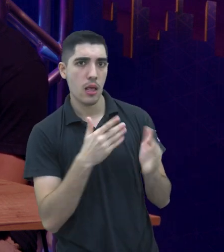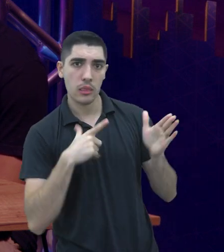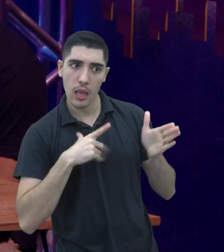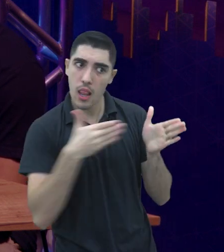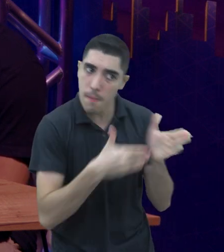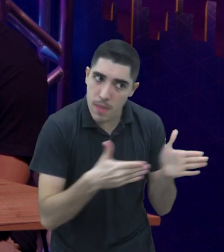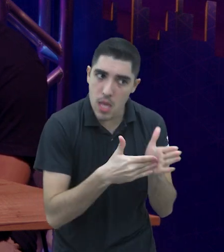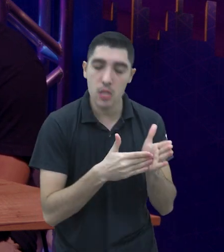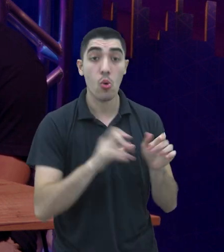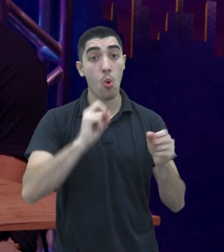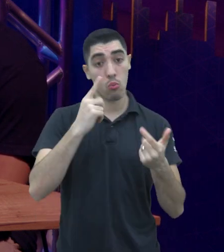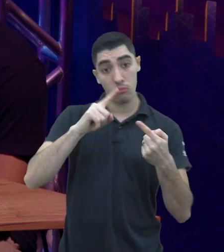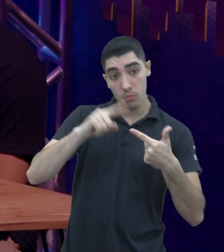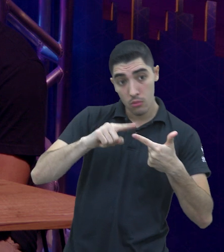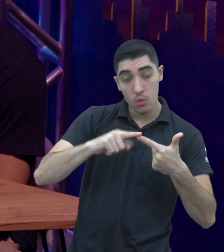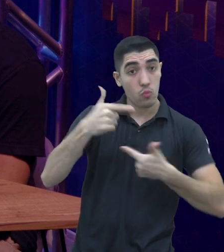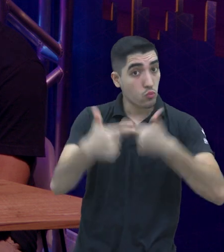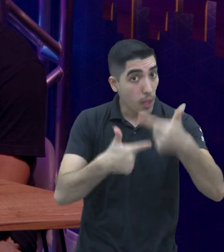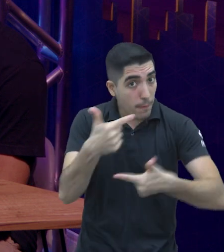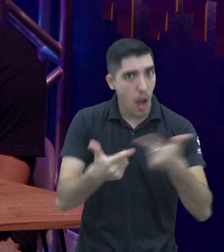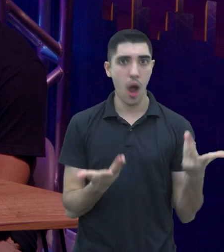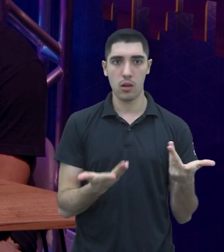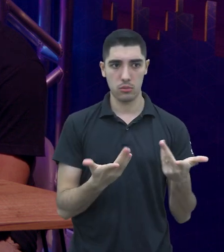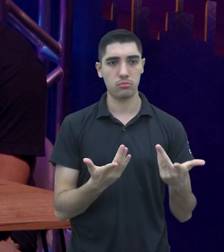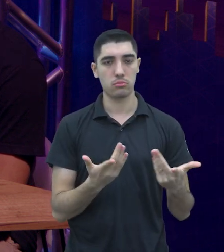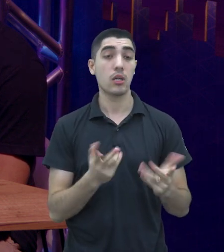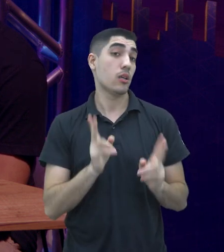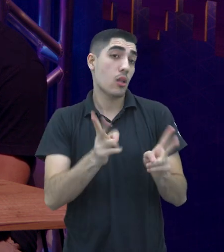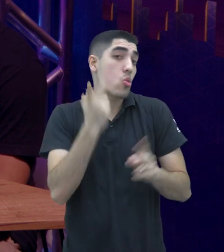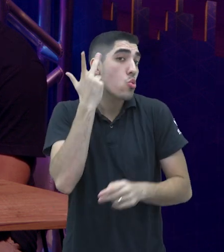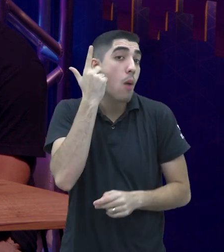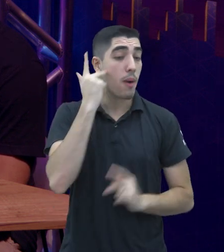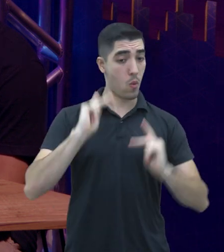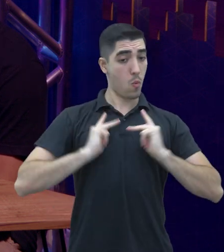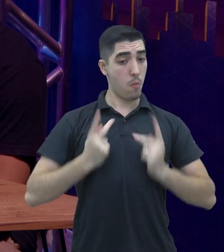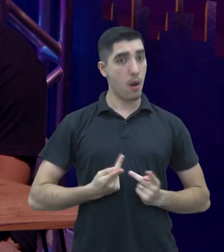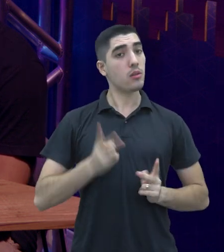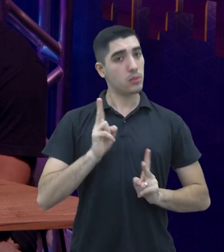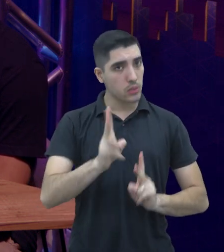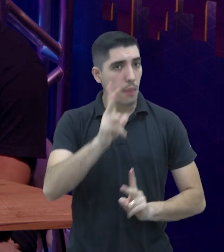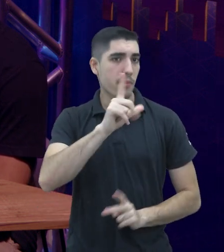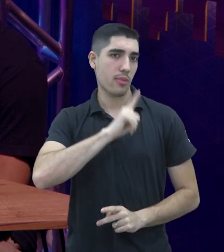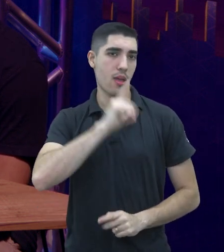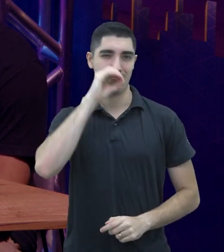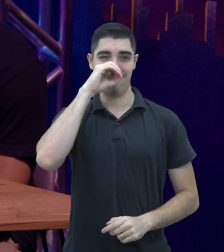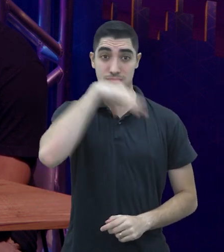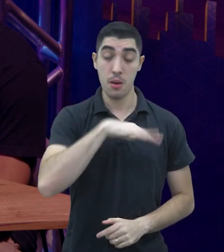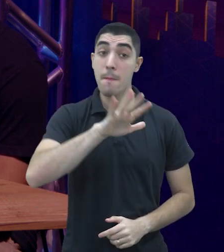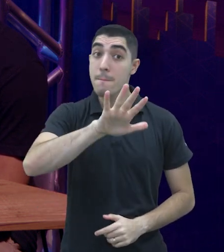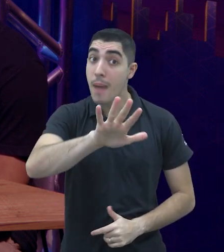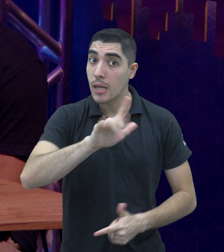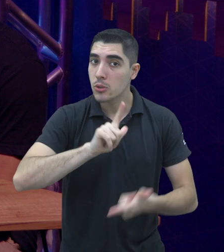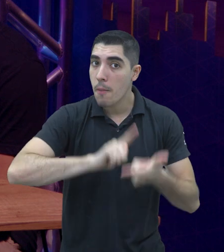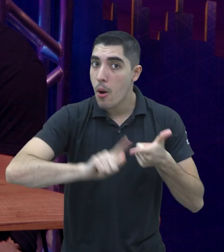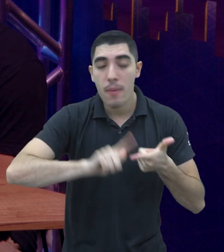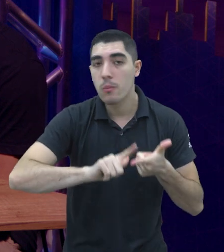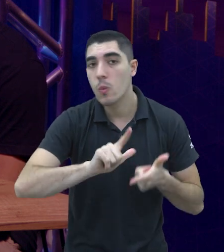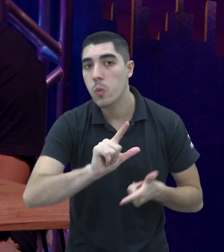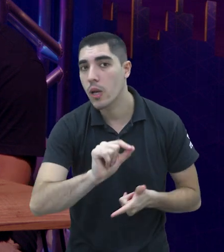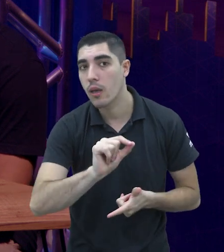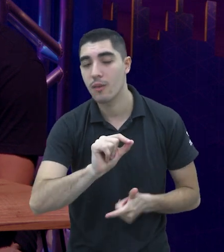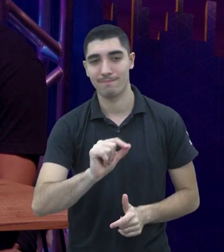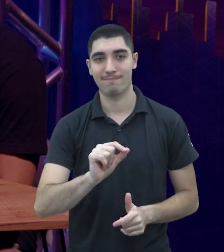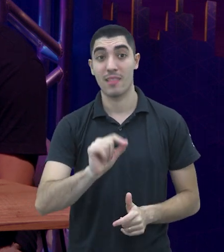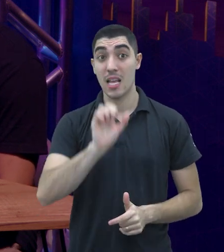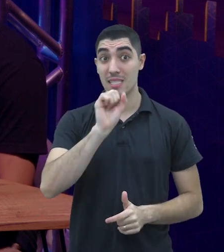trabalho. Então, faz parte da nossa natureza humana ter essa agressividade. O problema acontece quando a